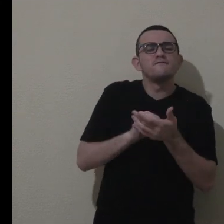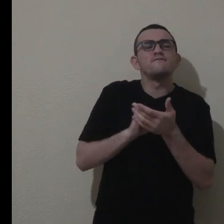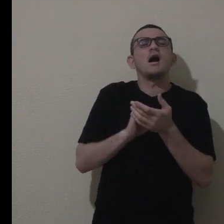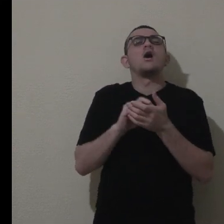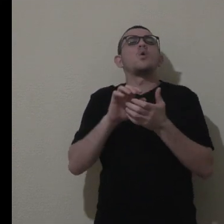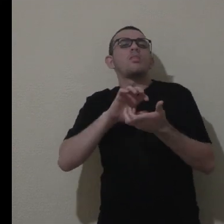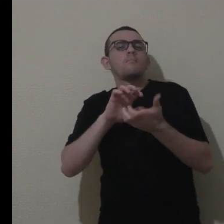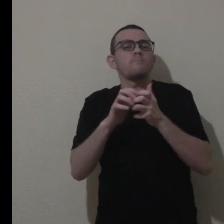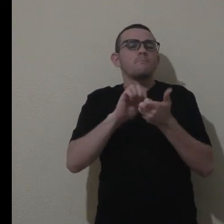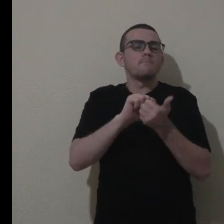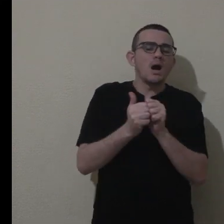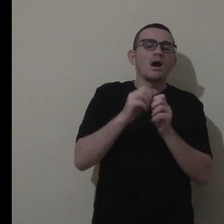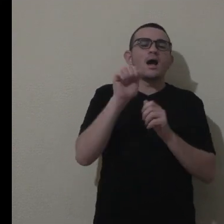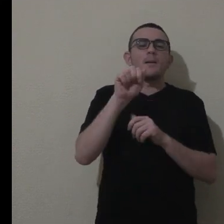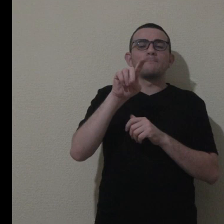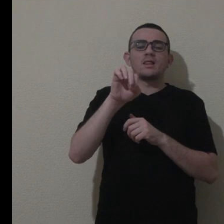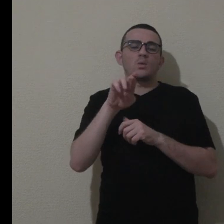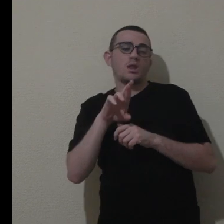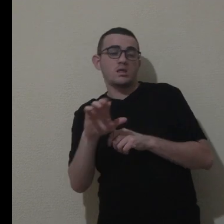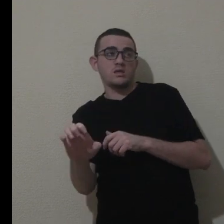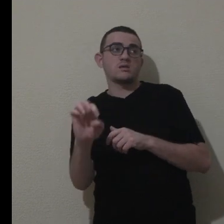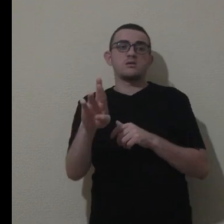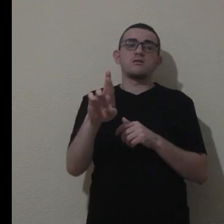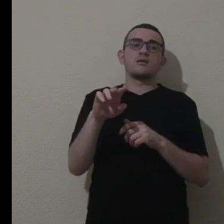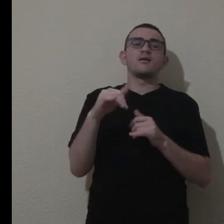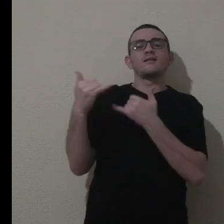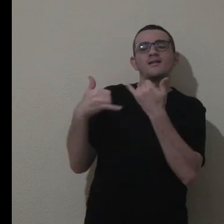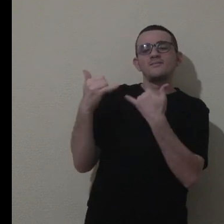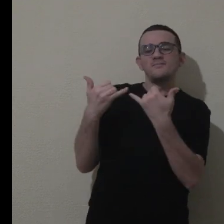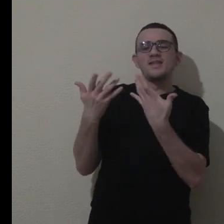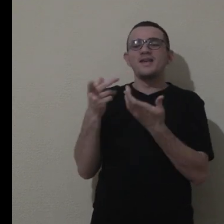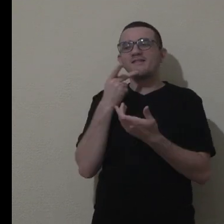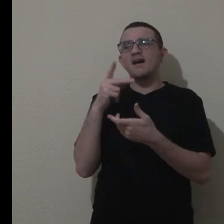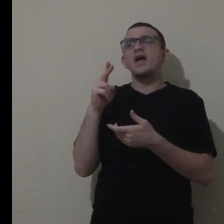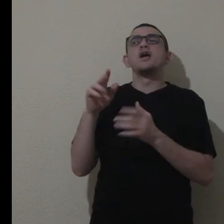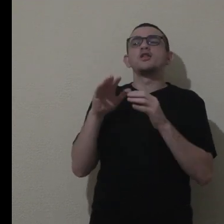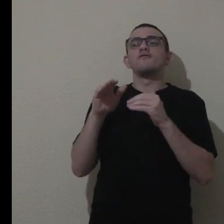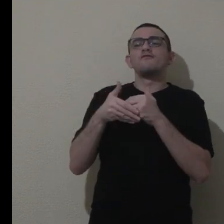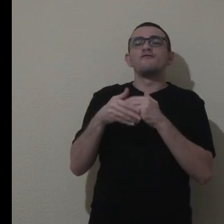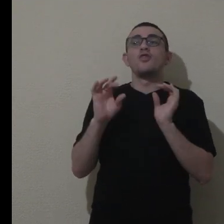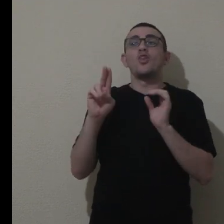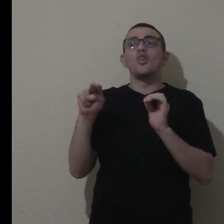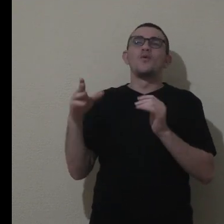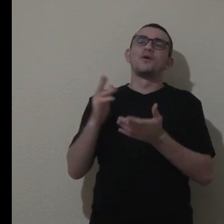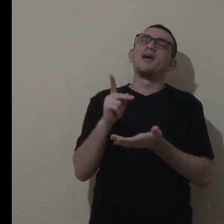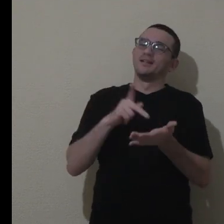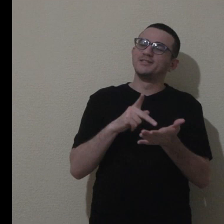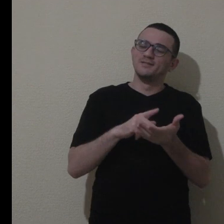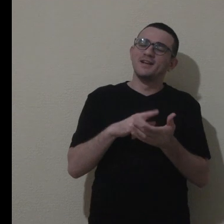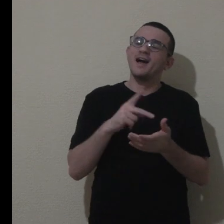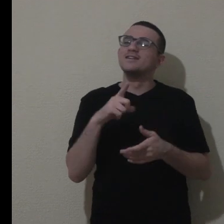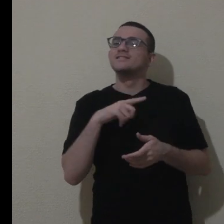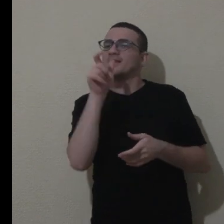falta dela amadurecer e de fechar. Daí tem um pessoal que brinca comigo, pô, mas tem gente que não fecha, não é? De fato,